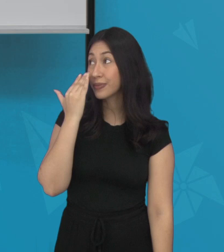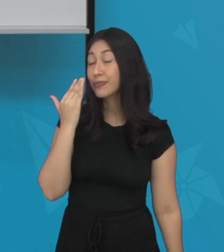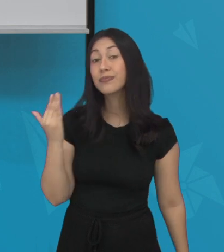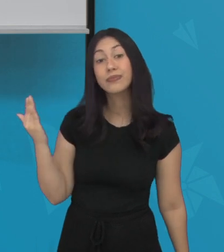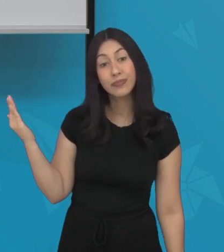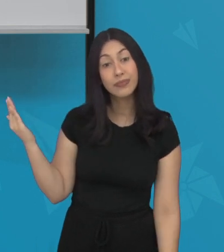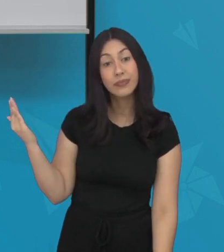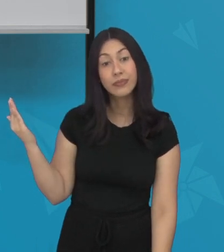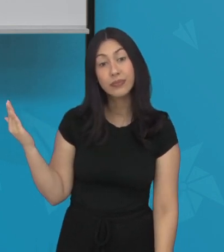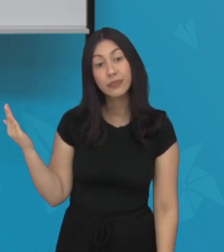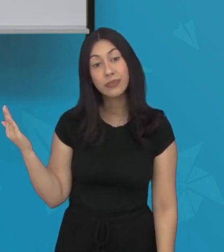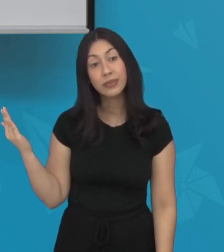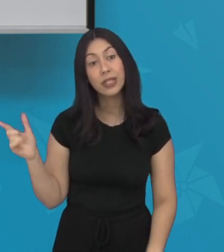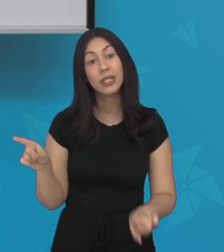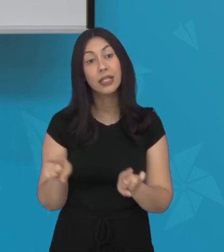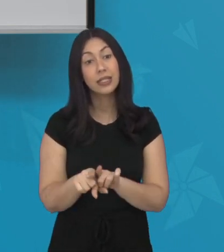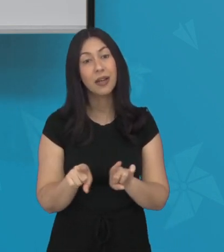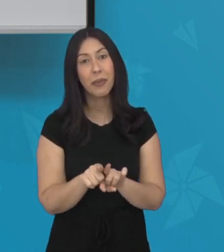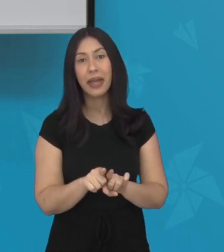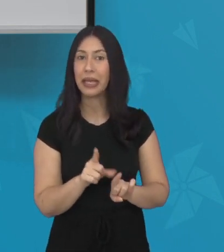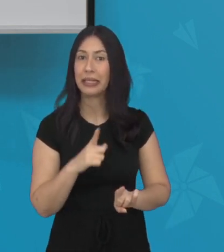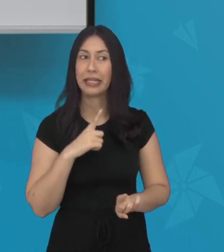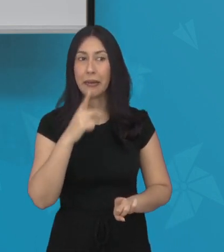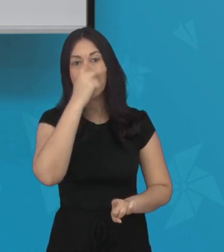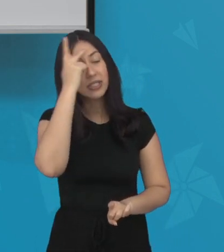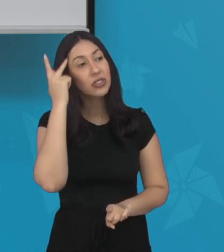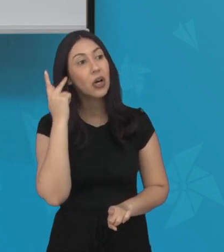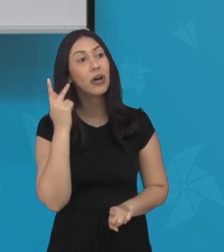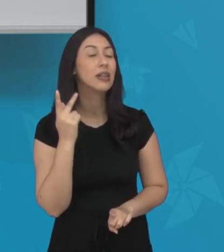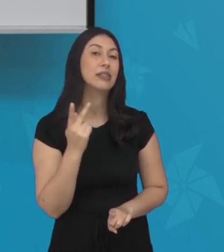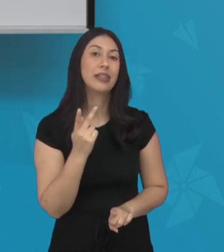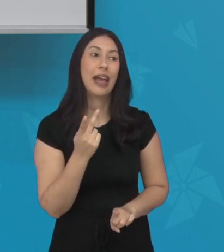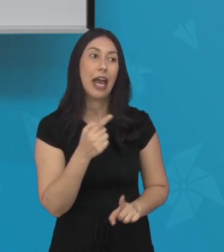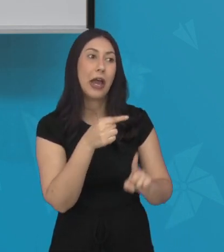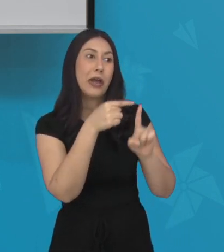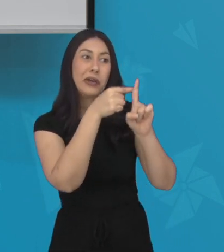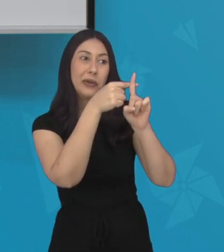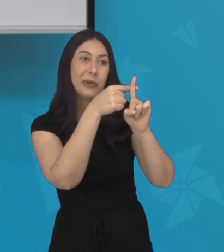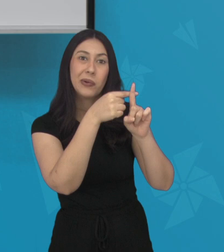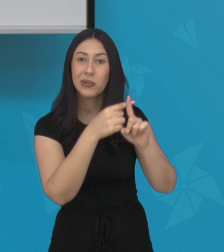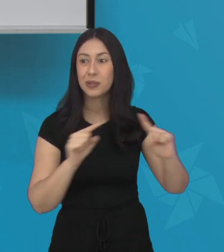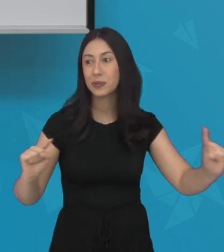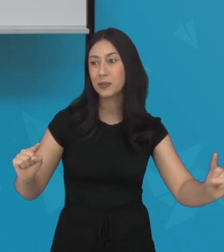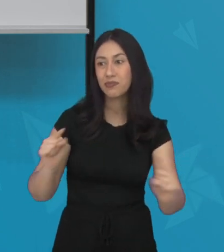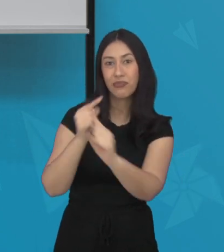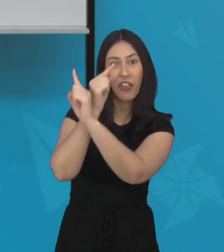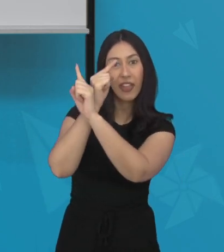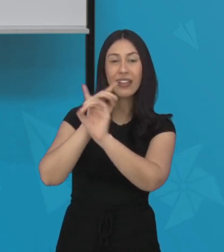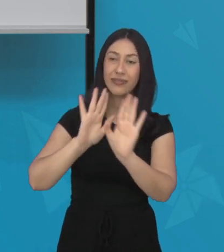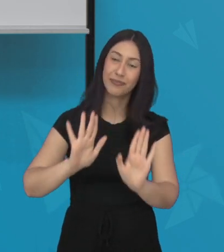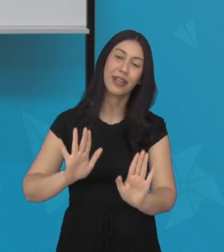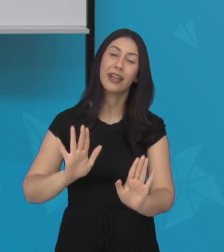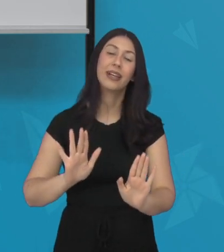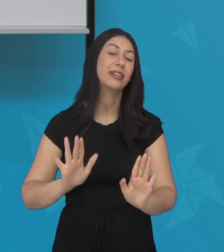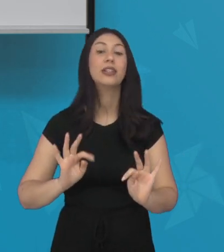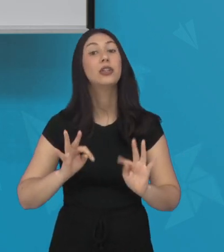de 3, a gente faz aqui em alguns lugares, pode fazer a cruz e tudo mais, dependendo da região, da escola, do professor que você tenha,